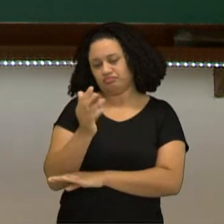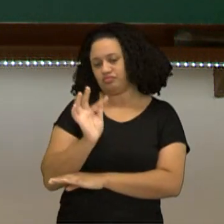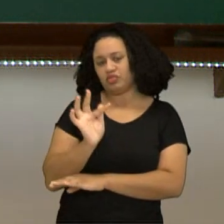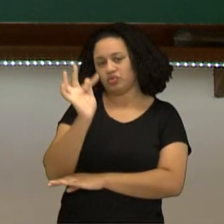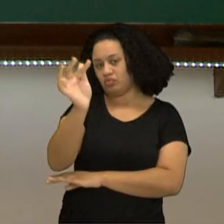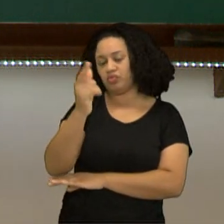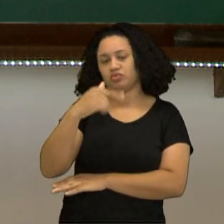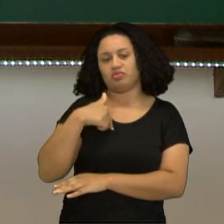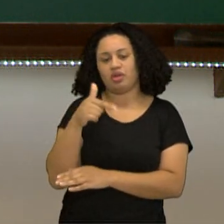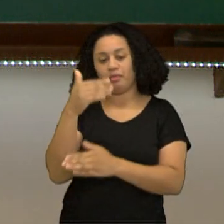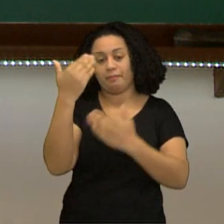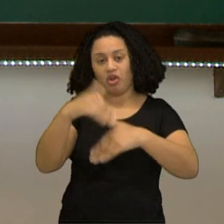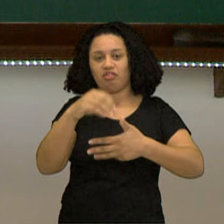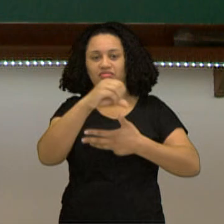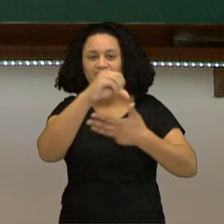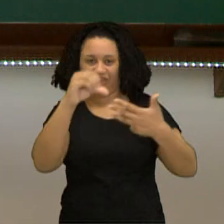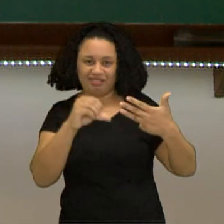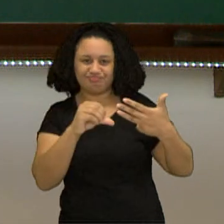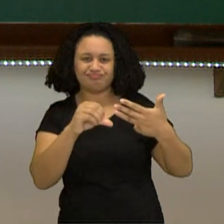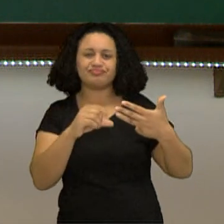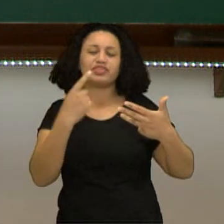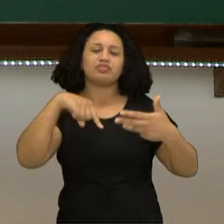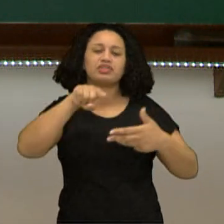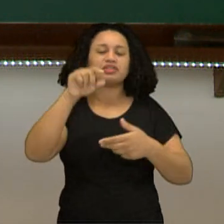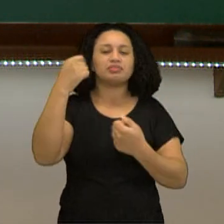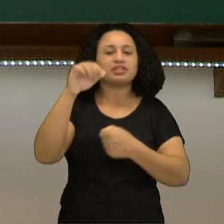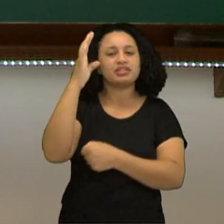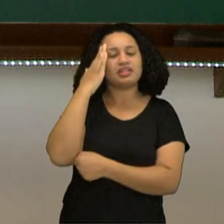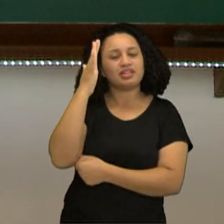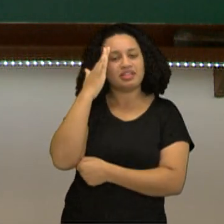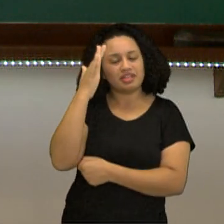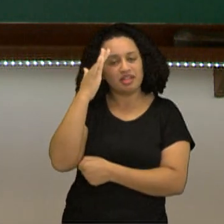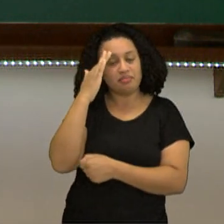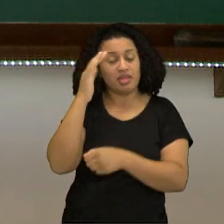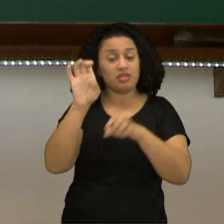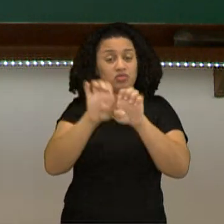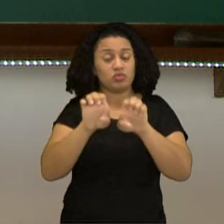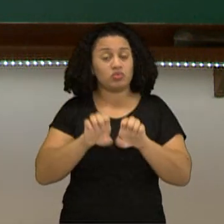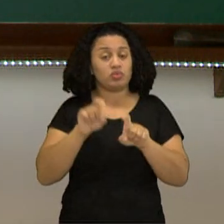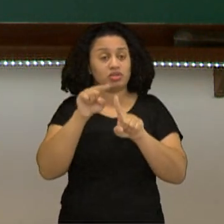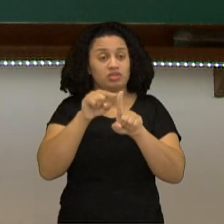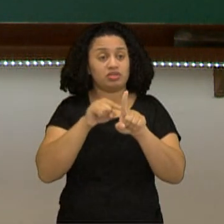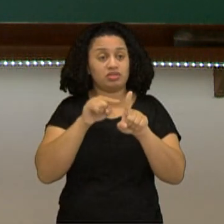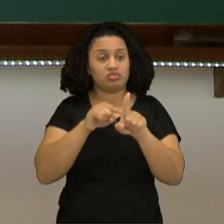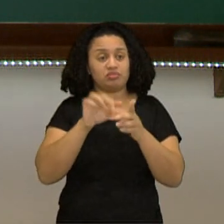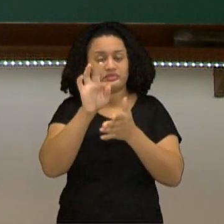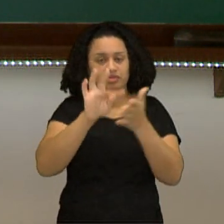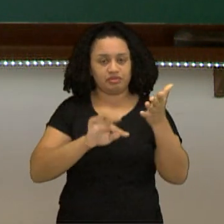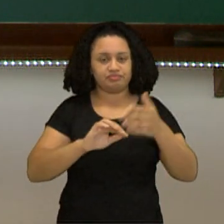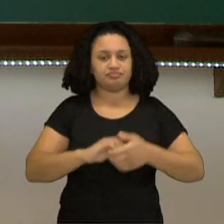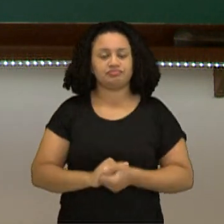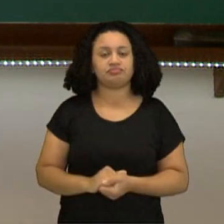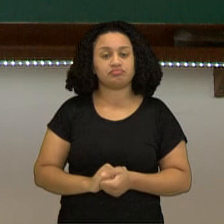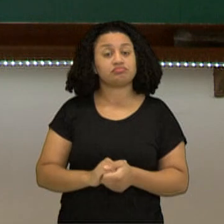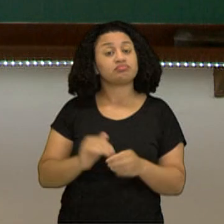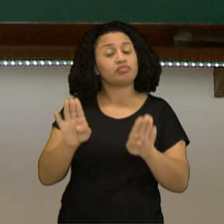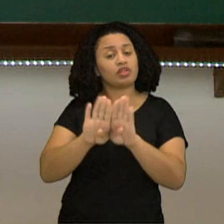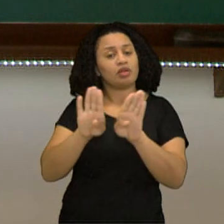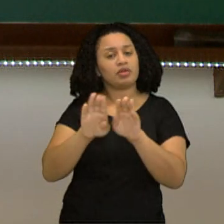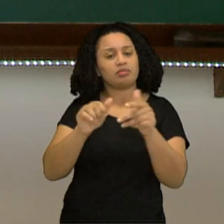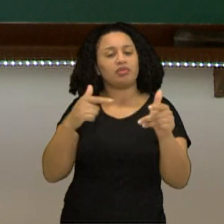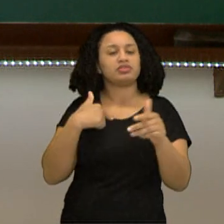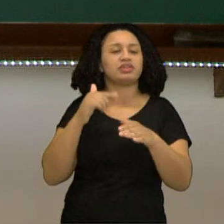vão prestar um Enem, então vocês precisam saber essa estrutura do texto de opinião, ok? E uma ferramenta que